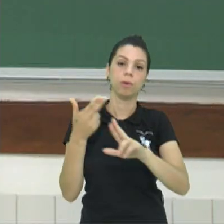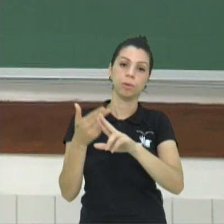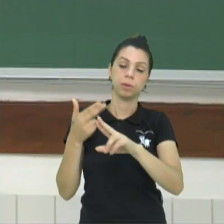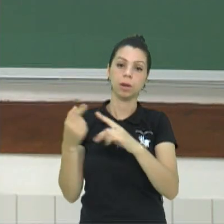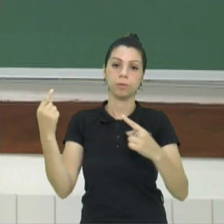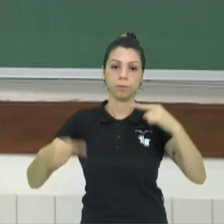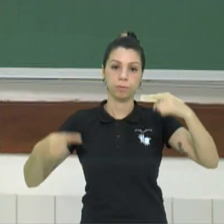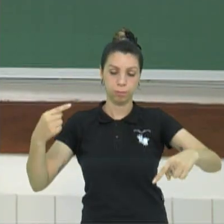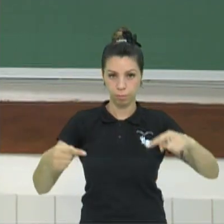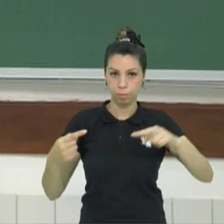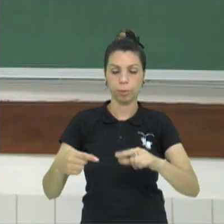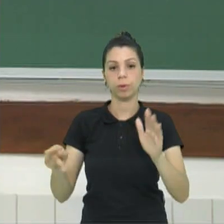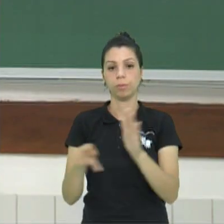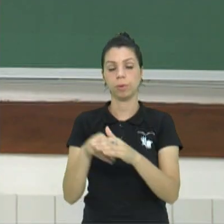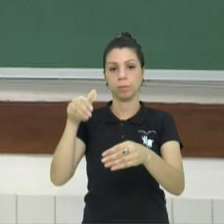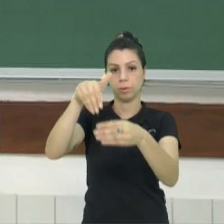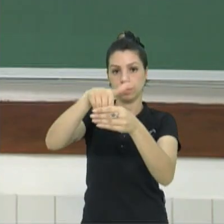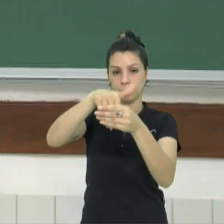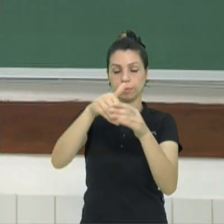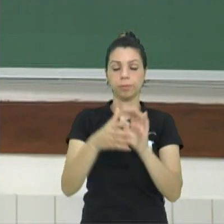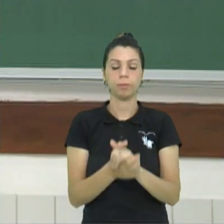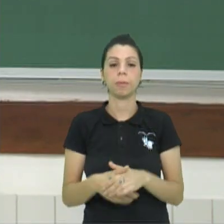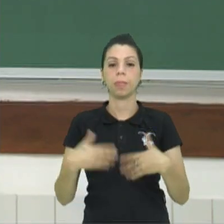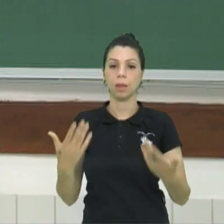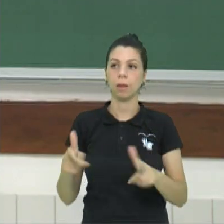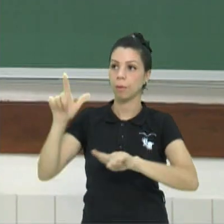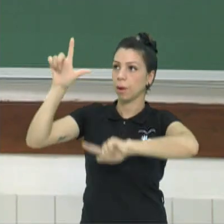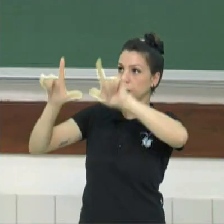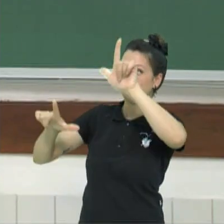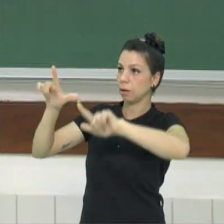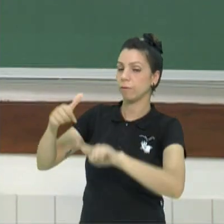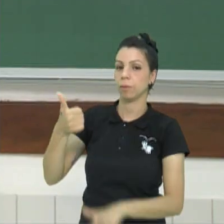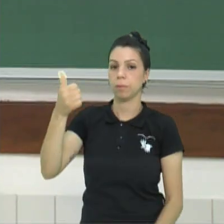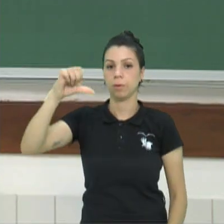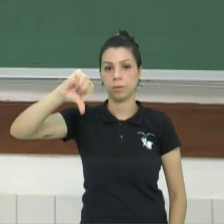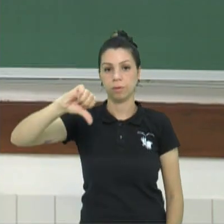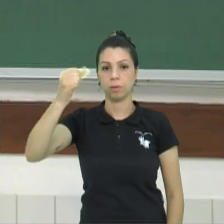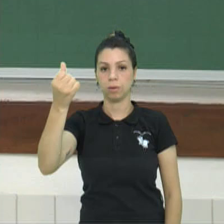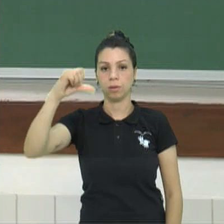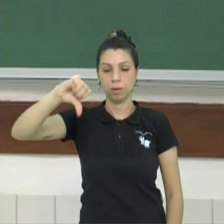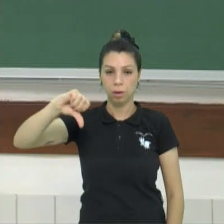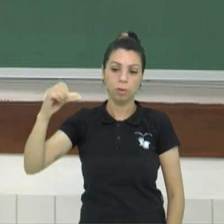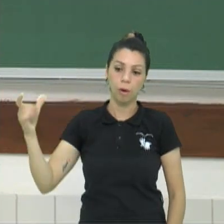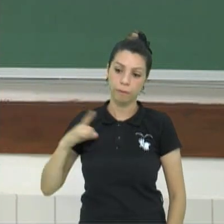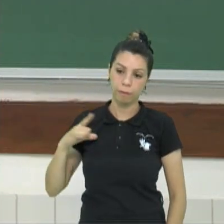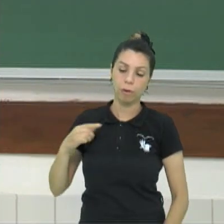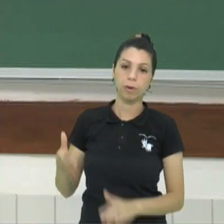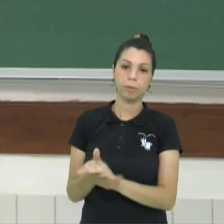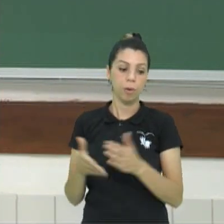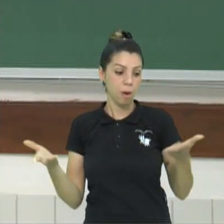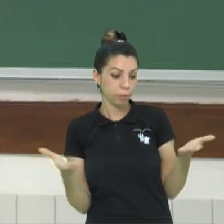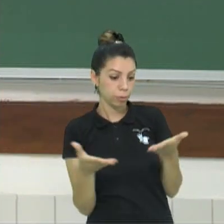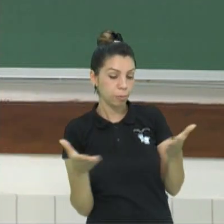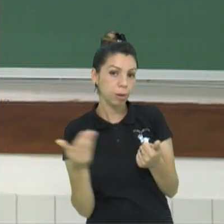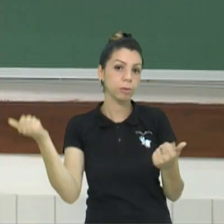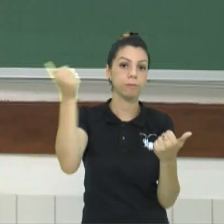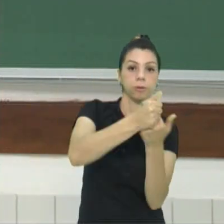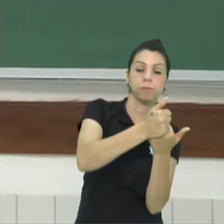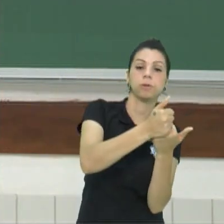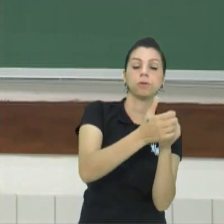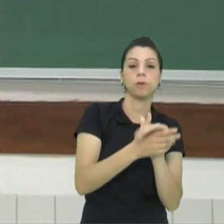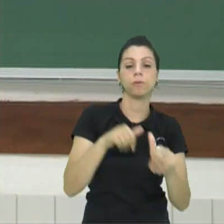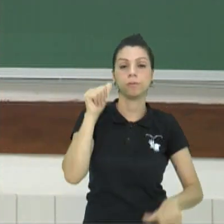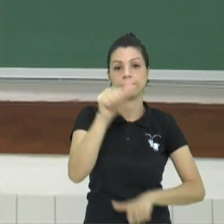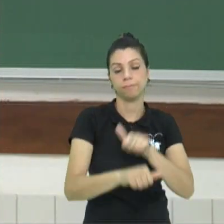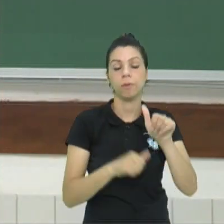disputas eleitorais. Então você tem o que a televisão foi para 1989 e depois, atualmente as redes sociais podem se